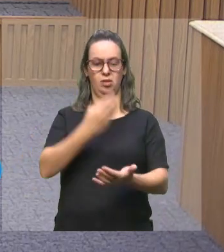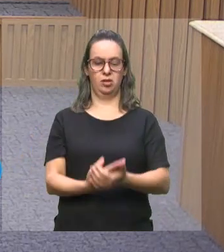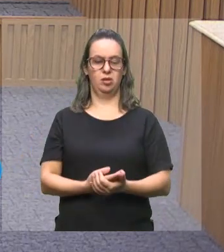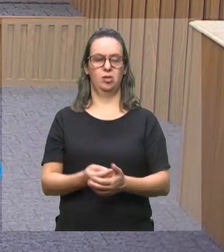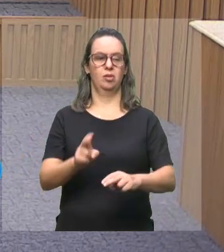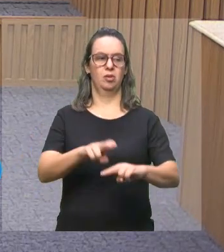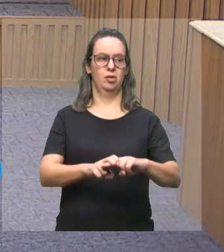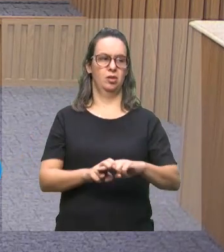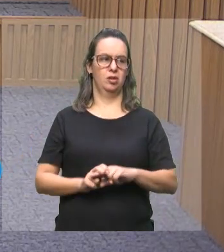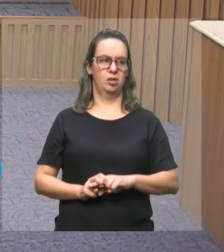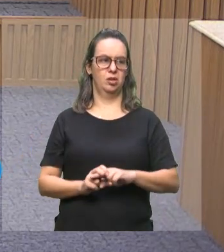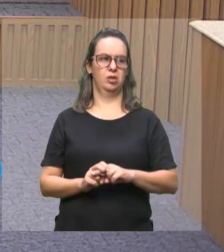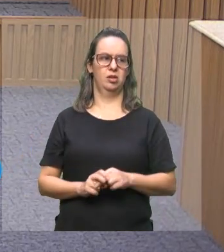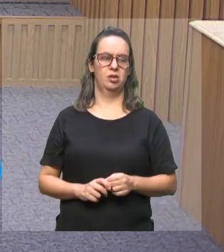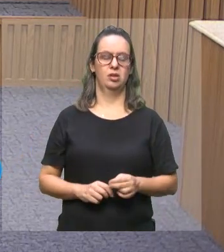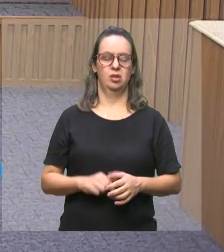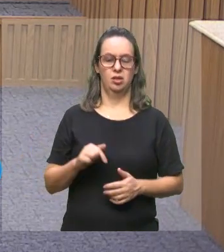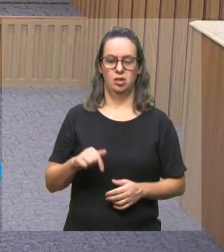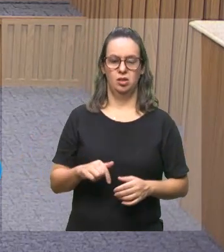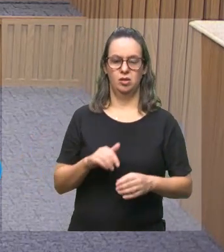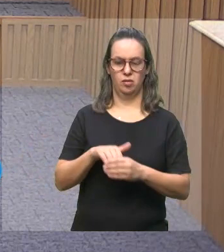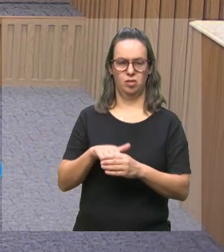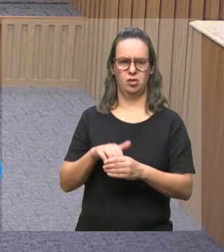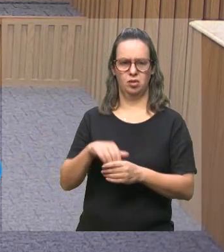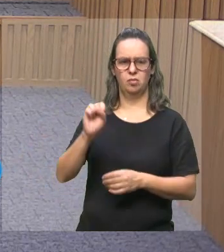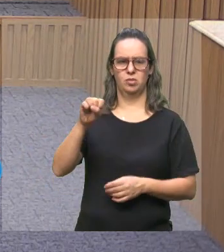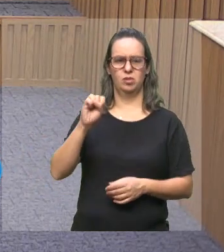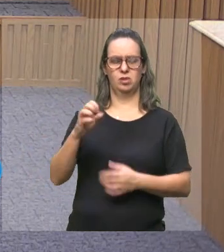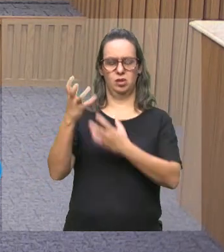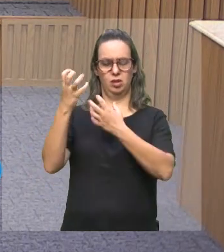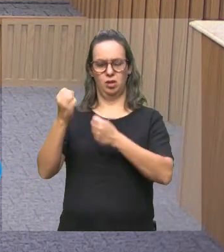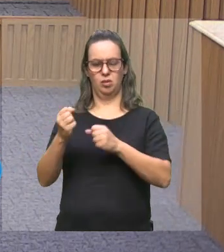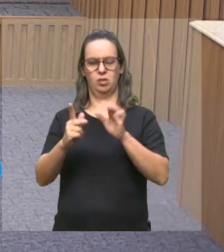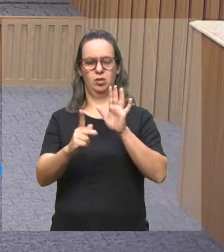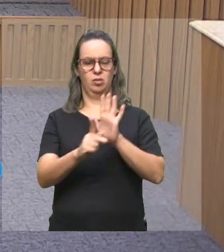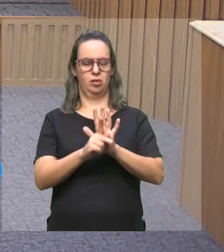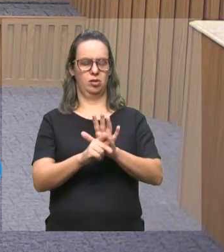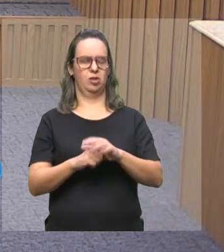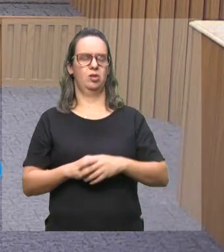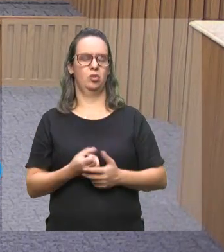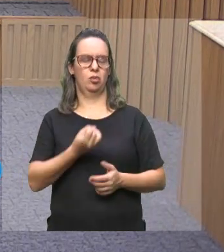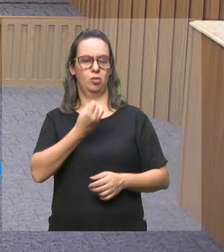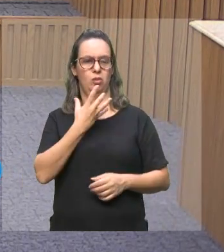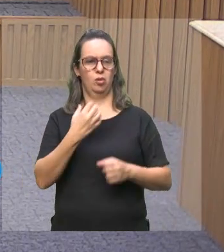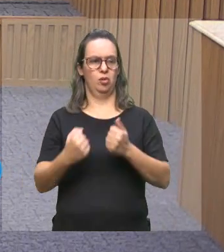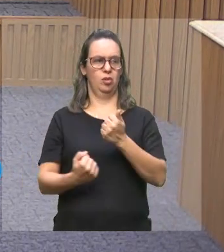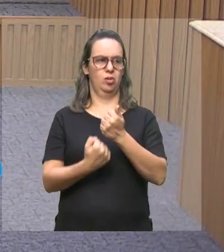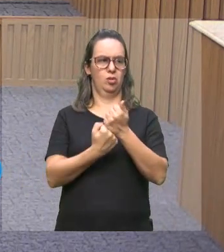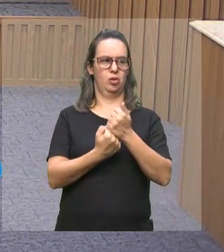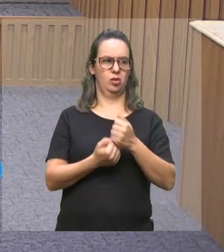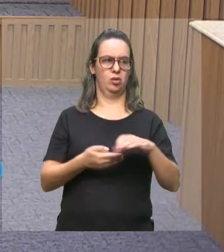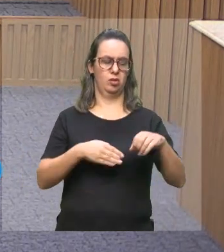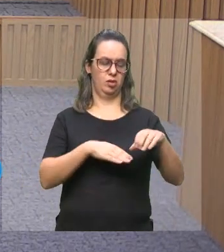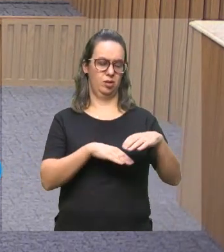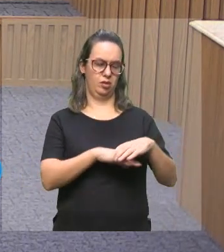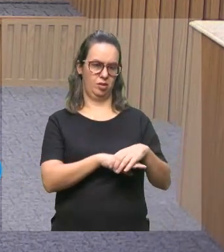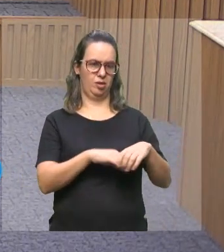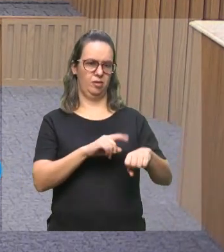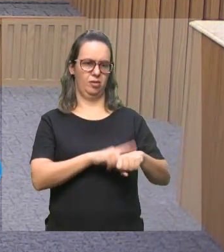a votação pelo sim e aprovar esse projeto maravilhoso, e conto com o nosso apoio. Reservo meu tempo, presidente. Obrigado.